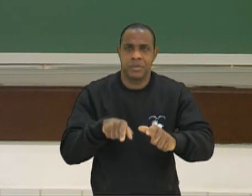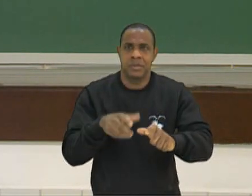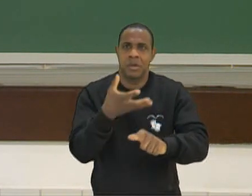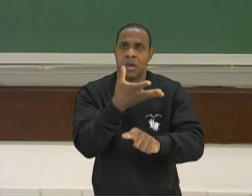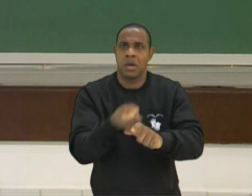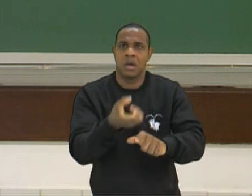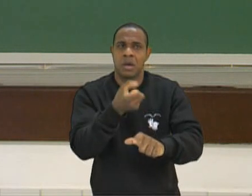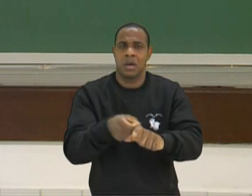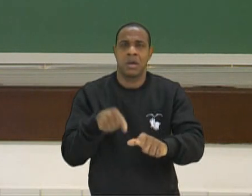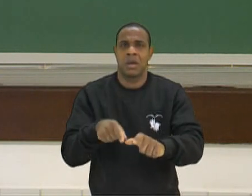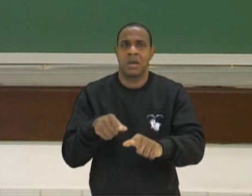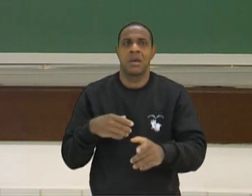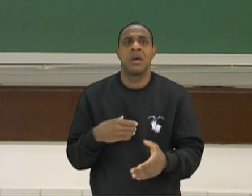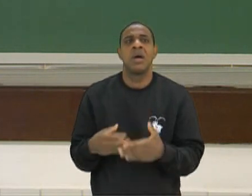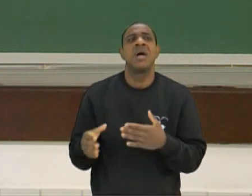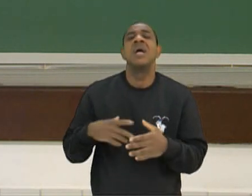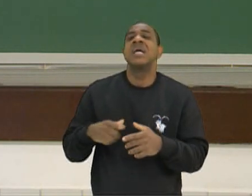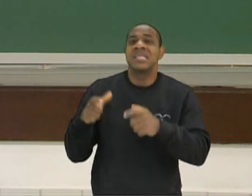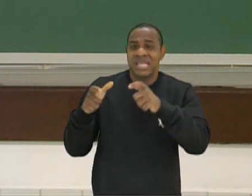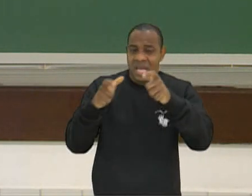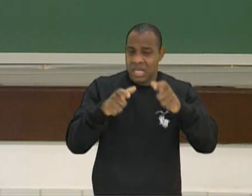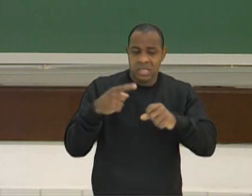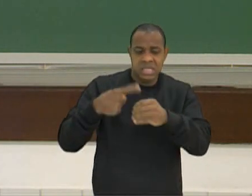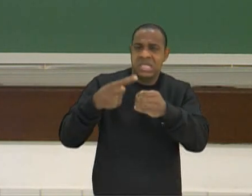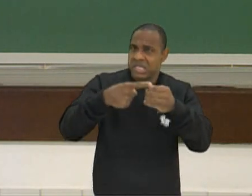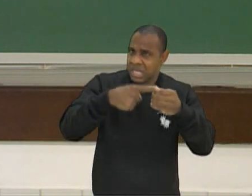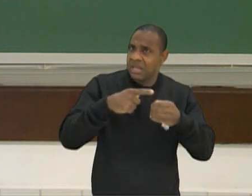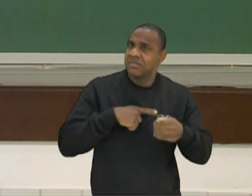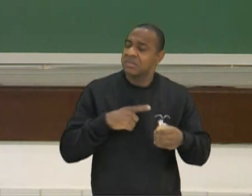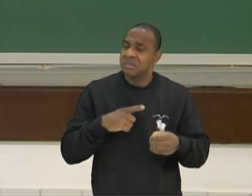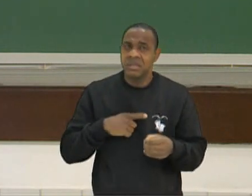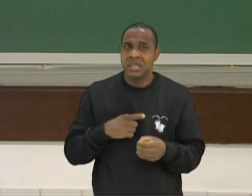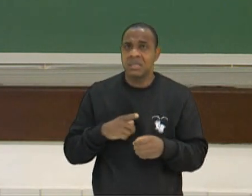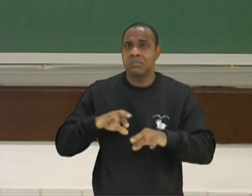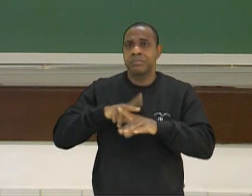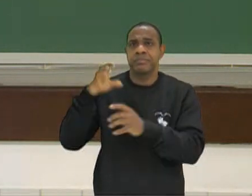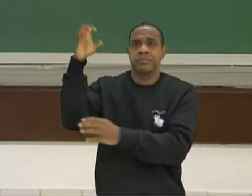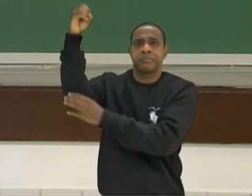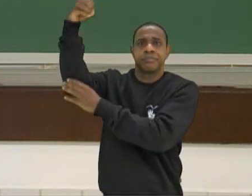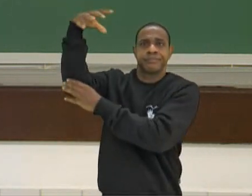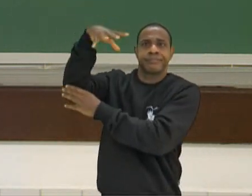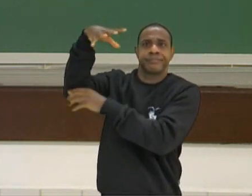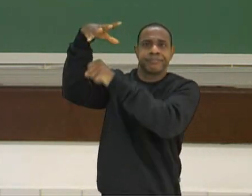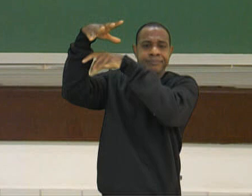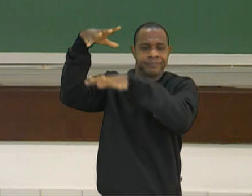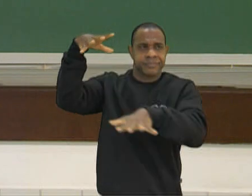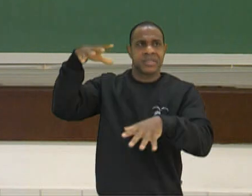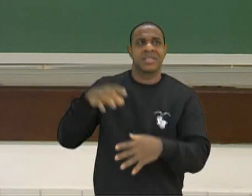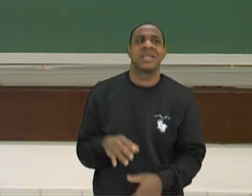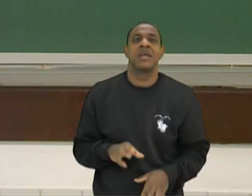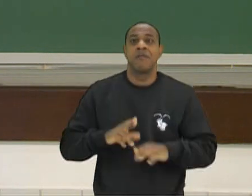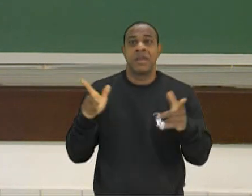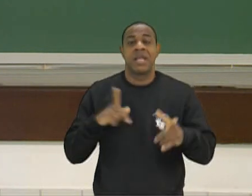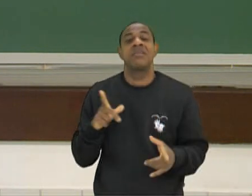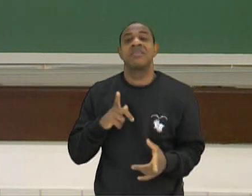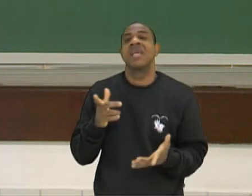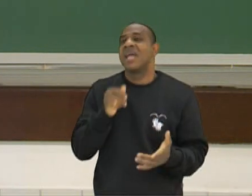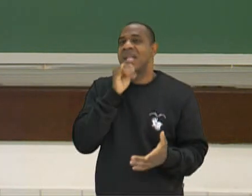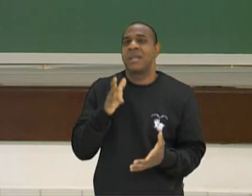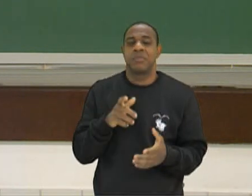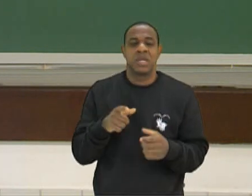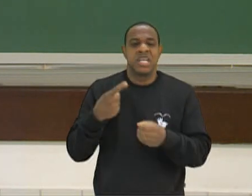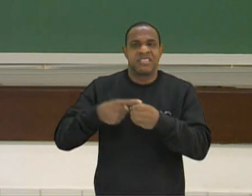tem algum ponto específico onde tem a transmissão. Diferente de grandes cidades que temos, como Curitiba,